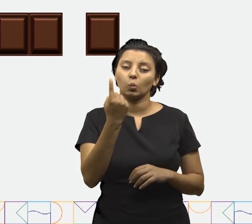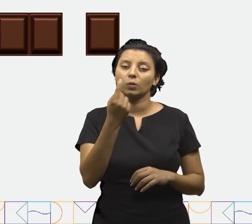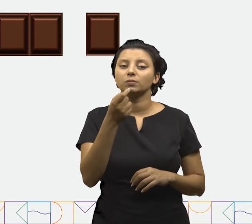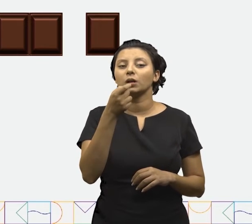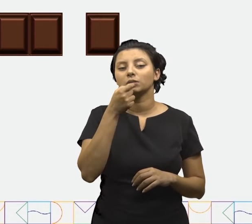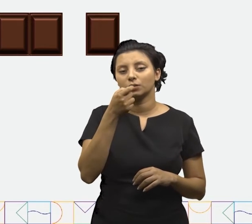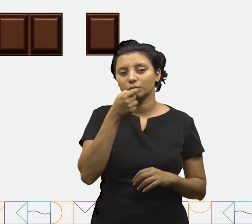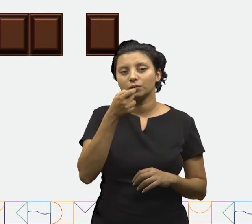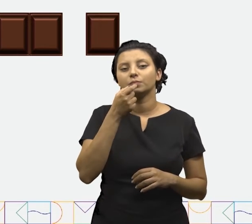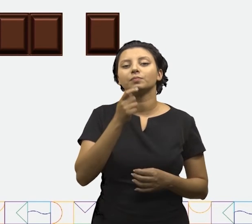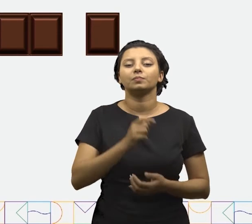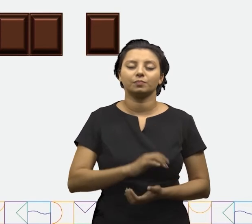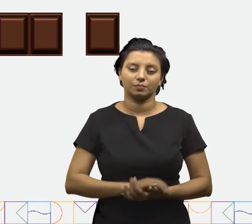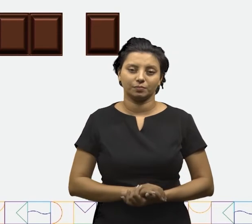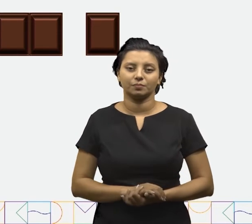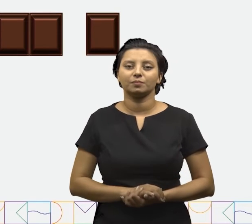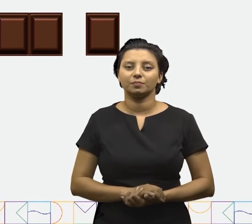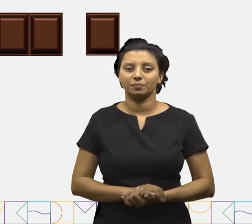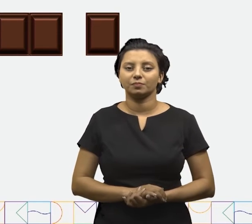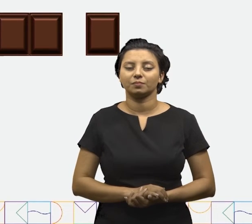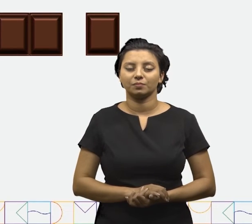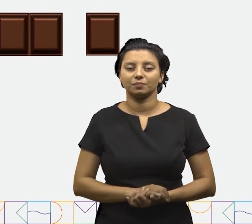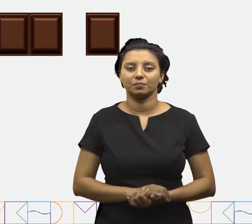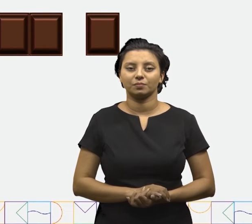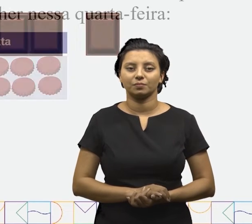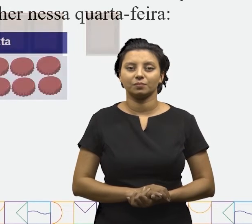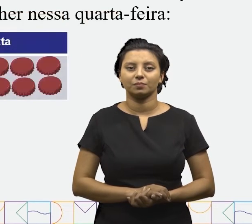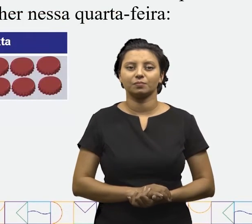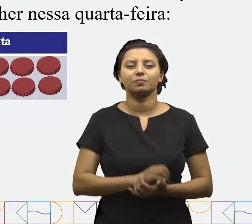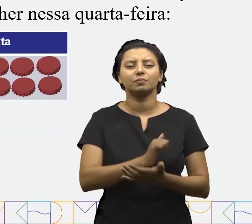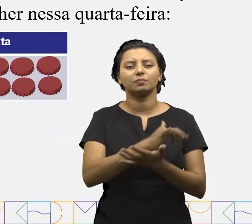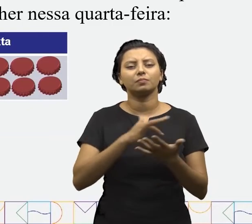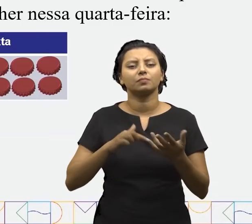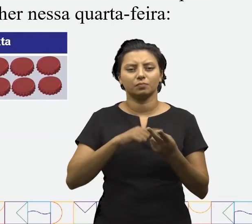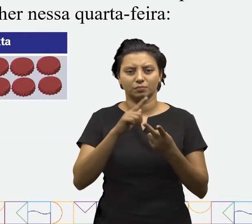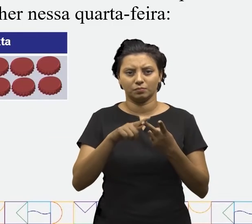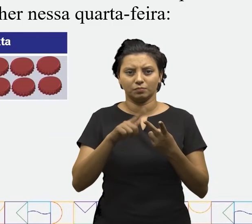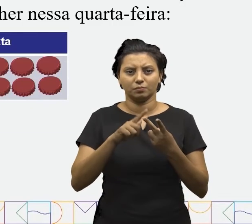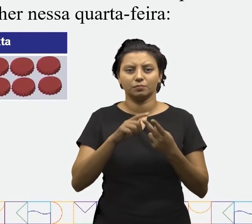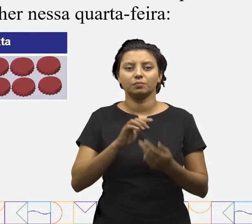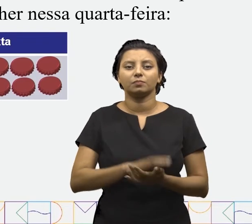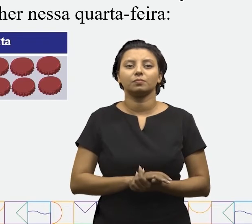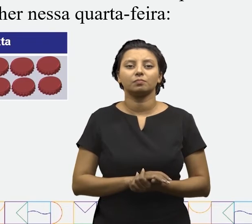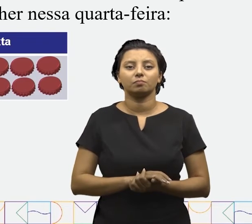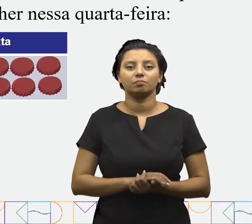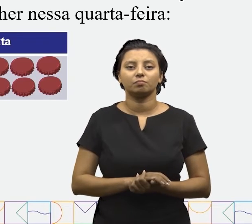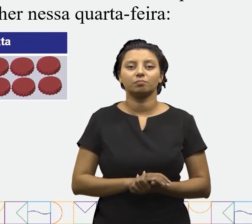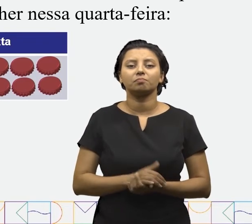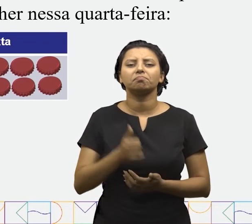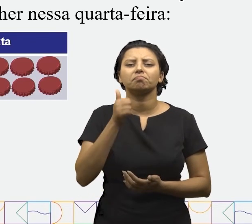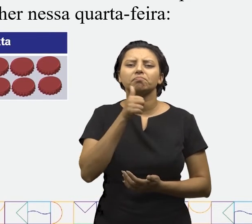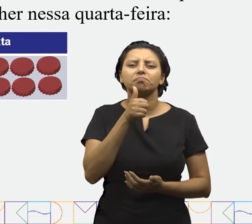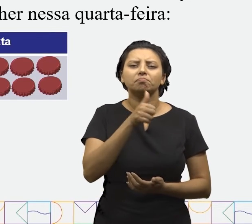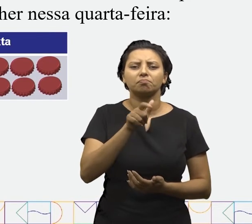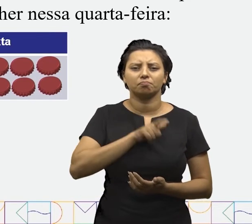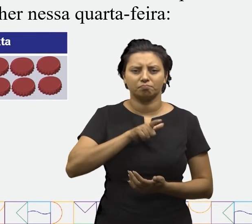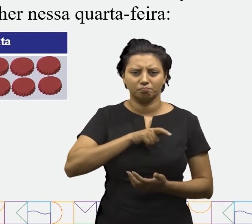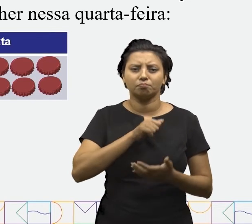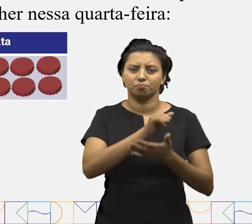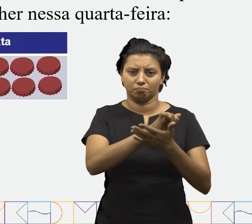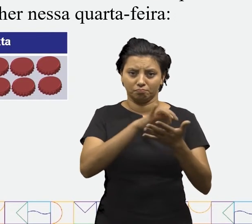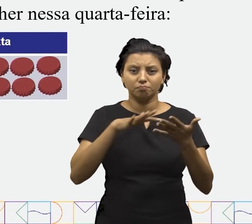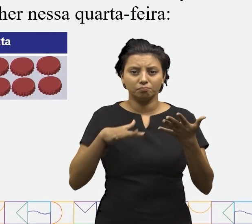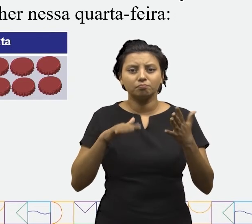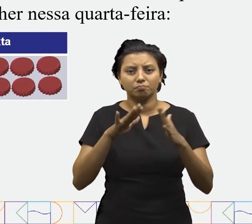comeria apenas 1 tablete de chocolate. Atividade 2. Agnes tinha que